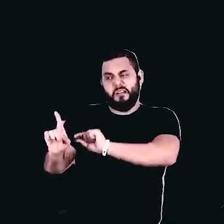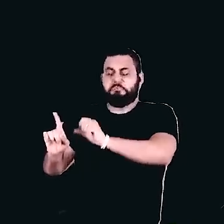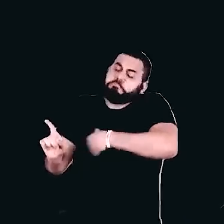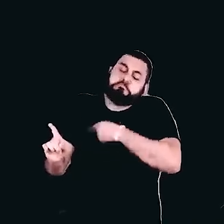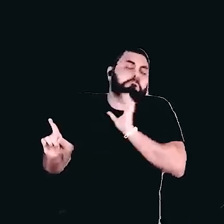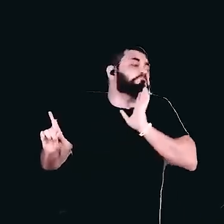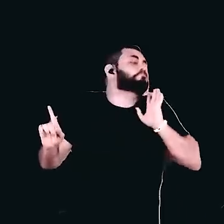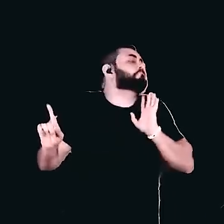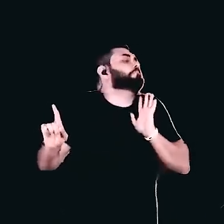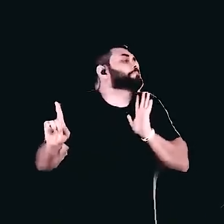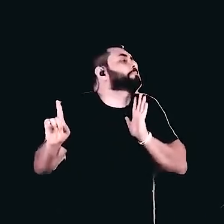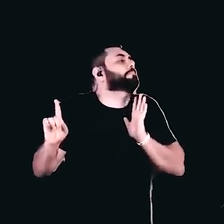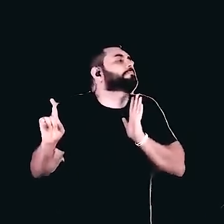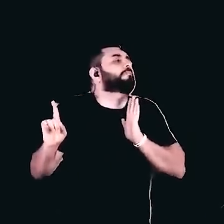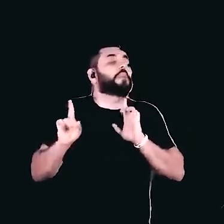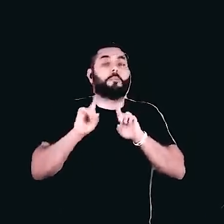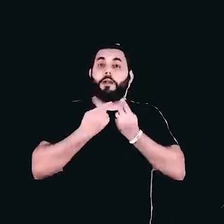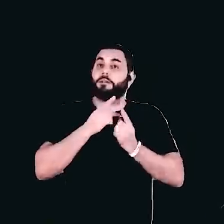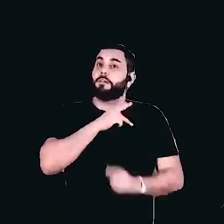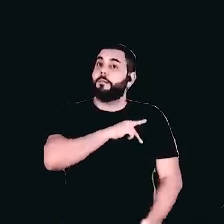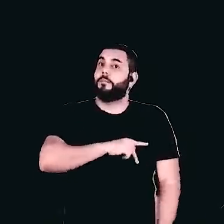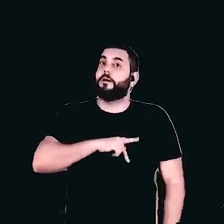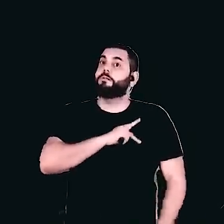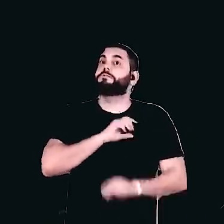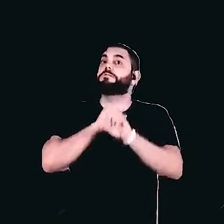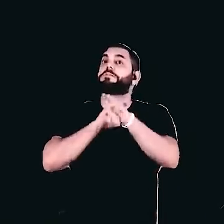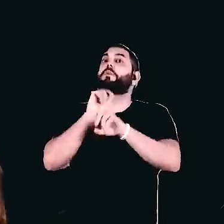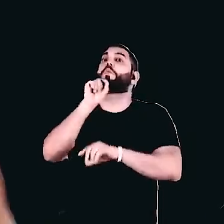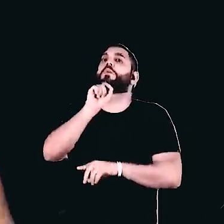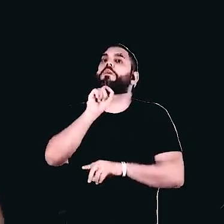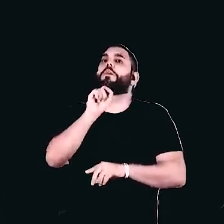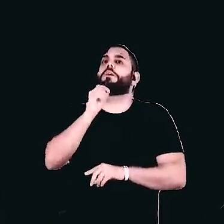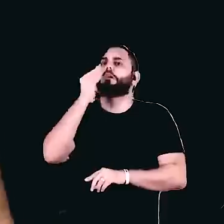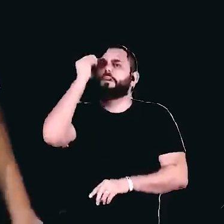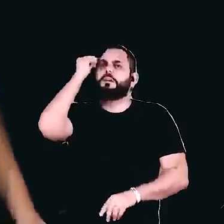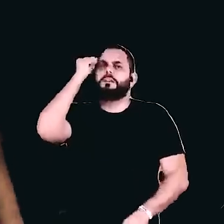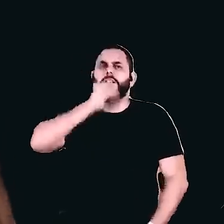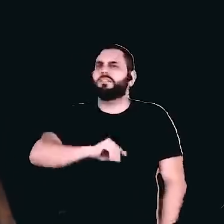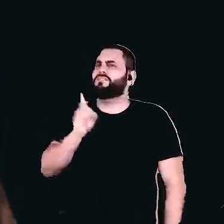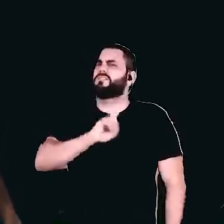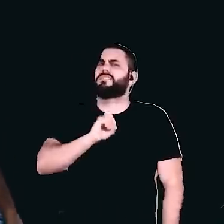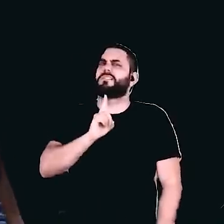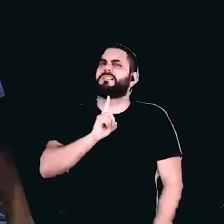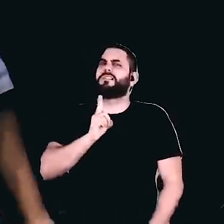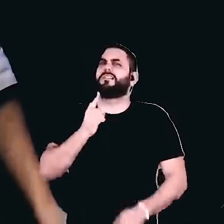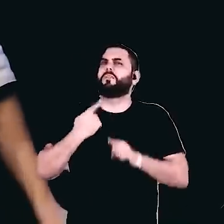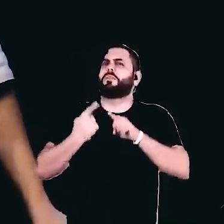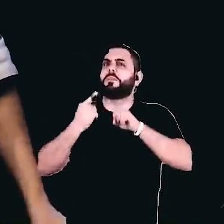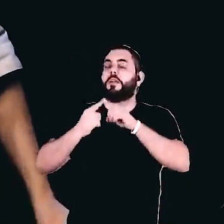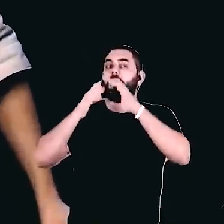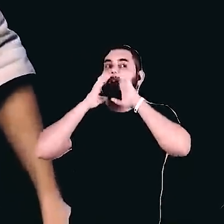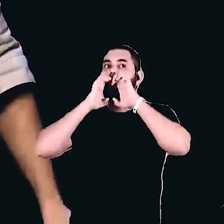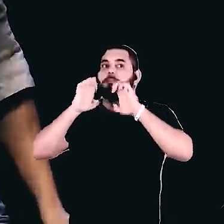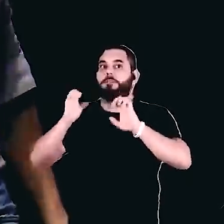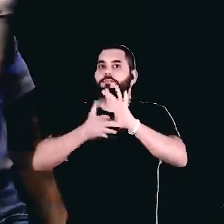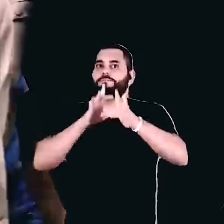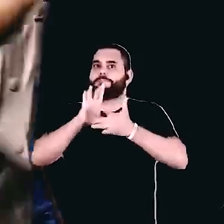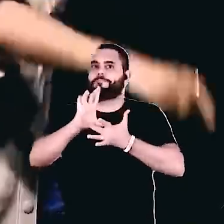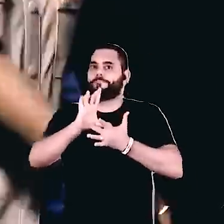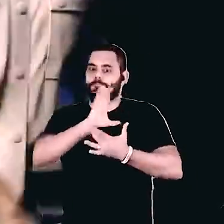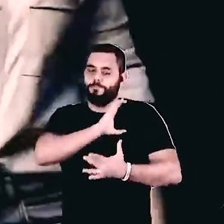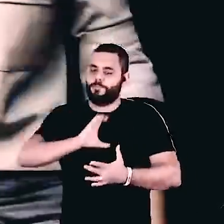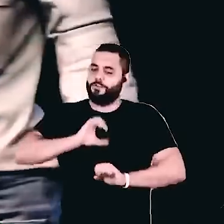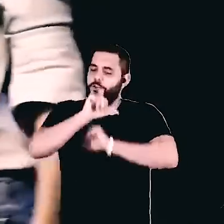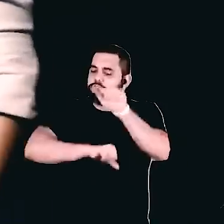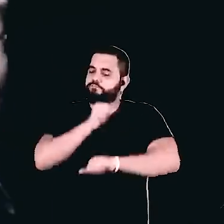faço. Mas Paulo estava nos ensinando que a gente nunca deve desistir de ver o poder do Evangelho de Cristo Jesus transformando a vida